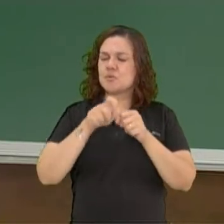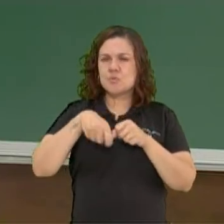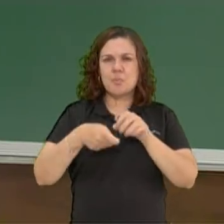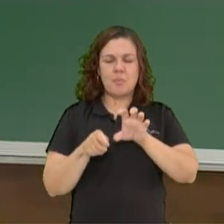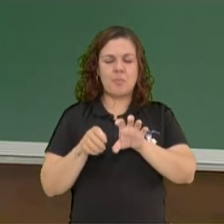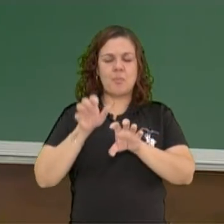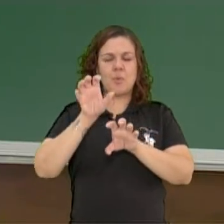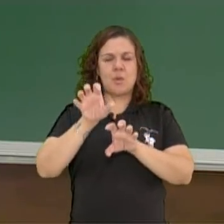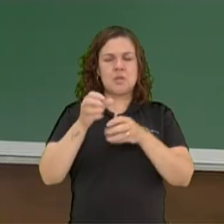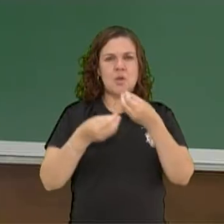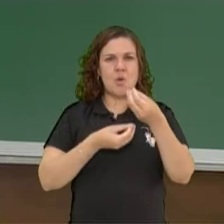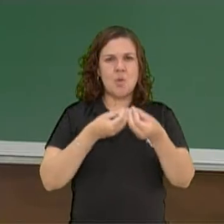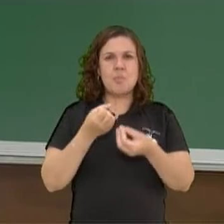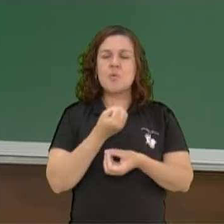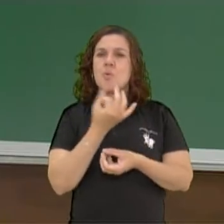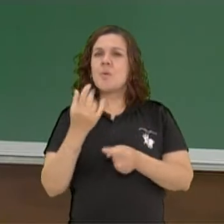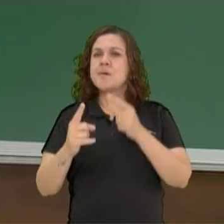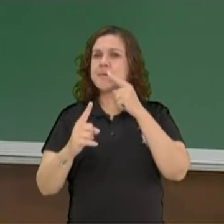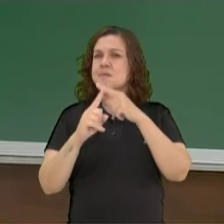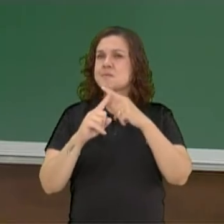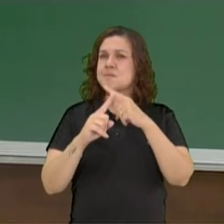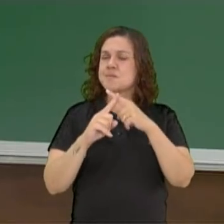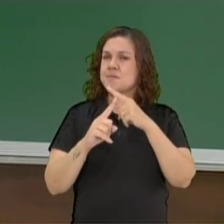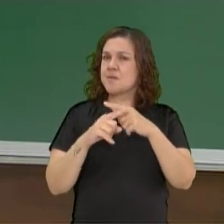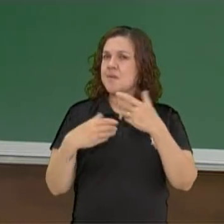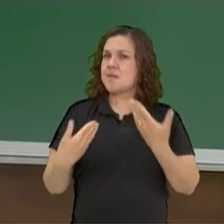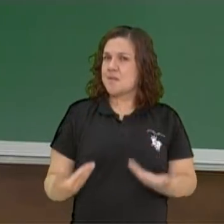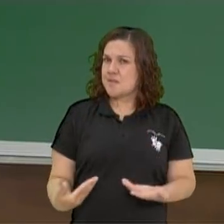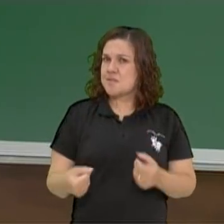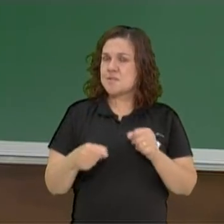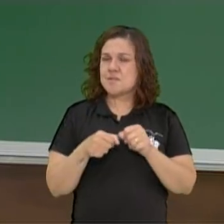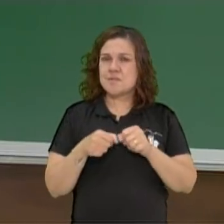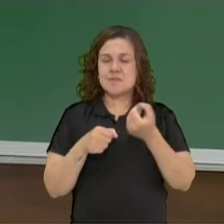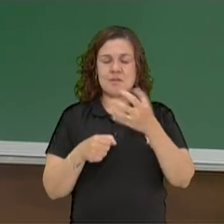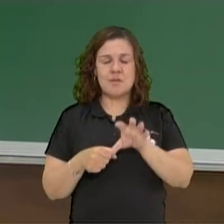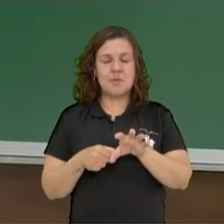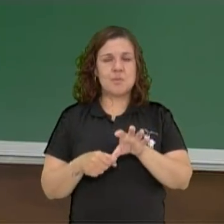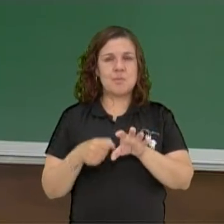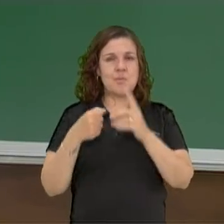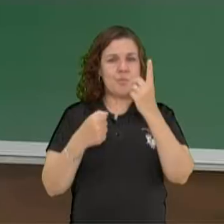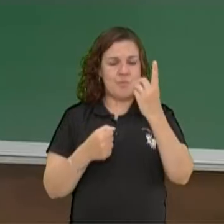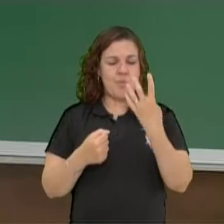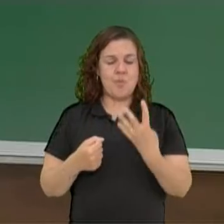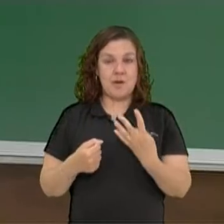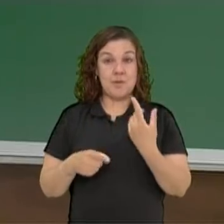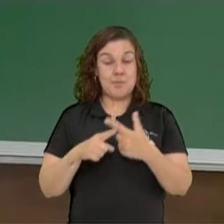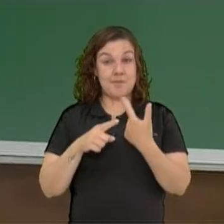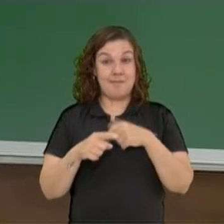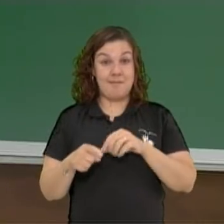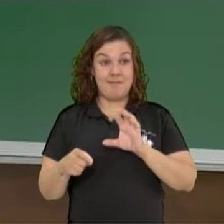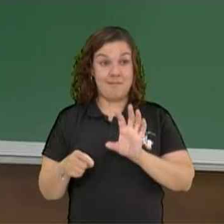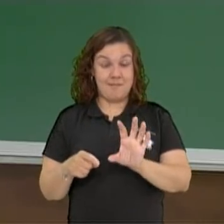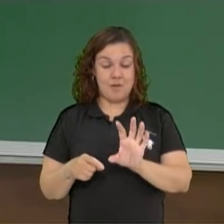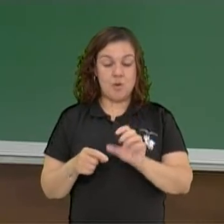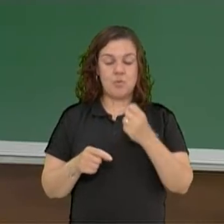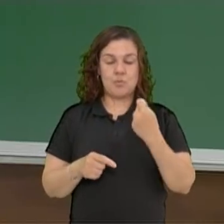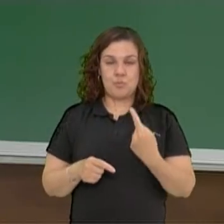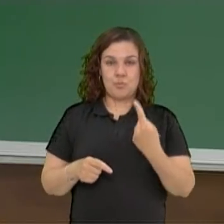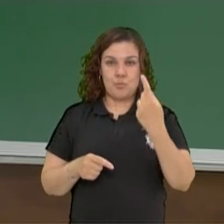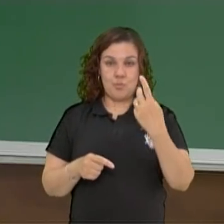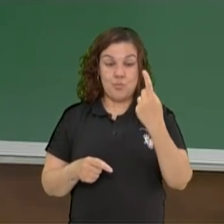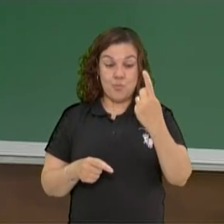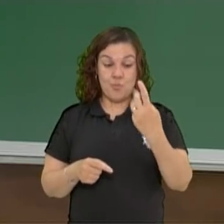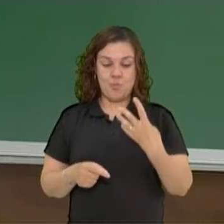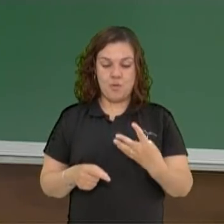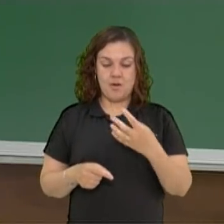potência. Quantas vezes que eu estou repetindo aqui 1/4 nessa multiplicação? Que ela é minha base, né? 1/4 vai ser a base, é o que eu